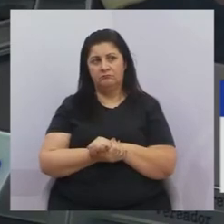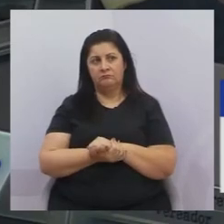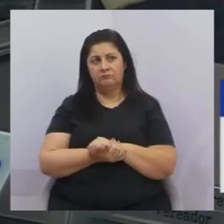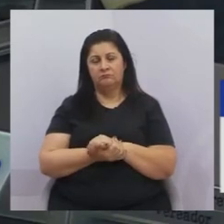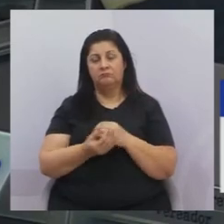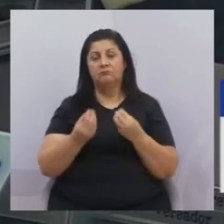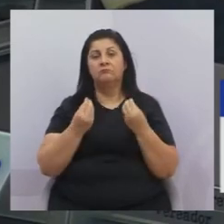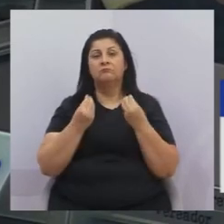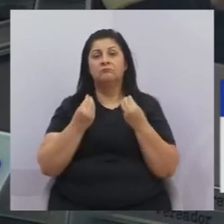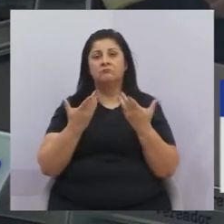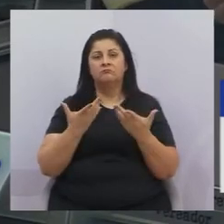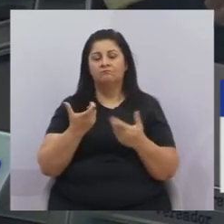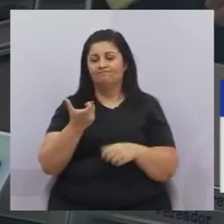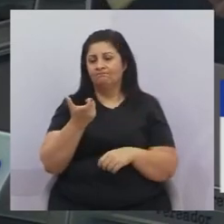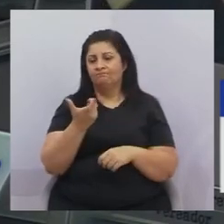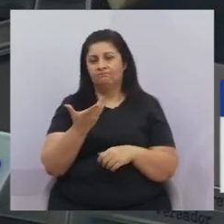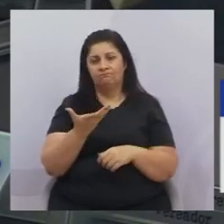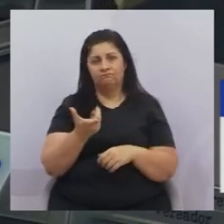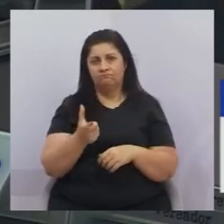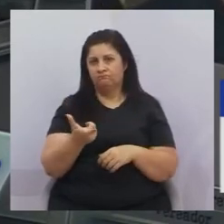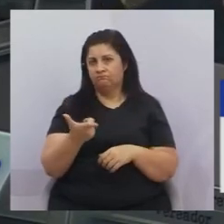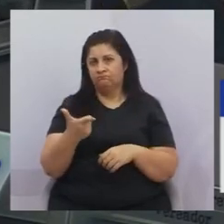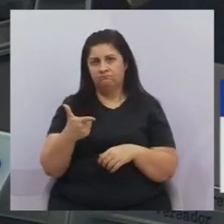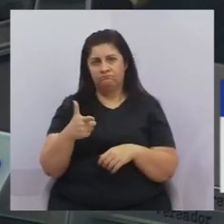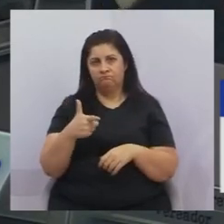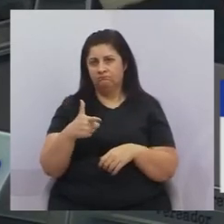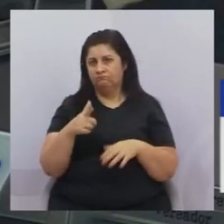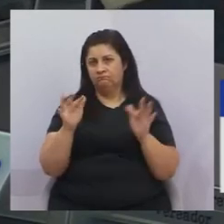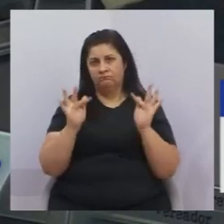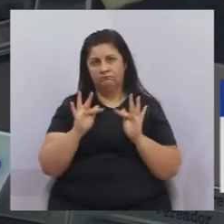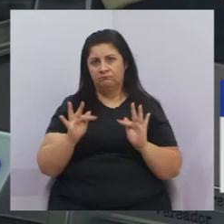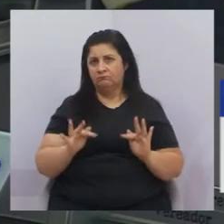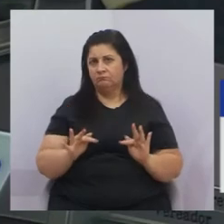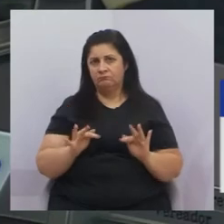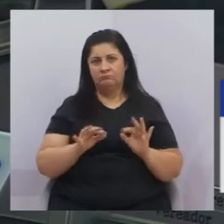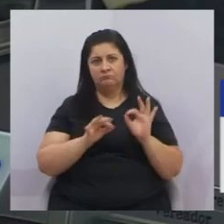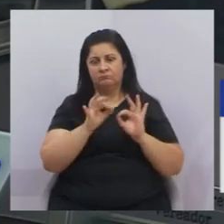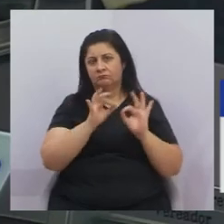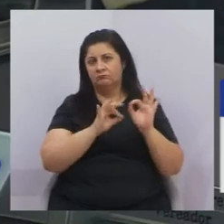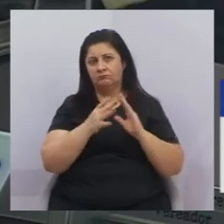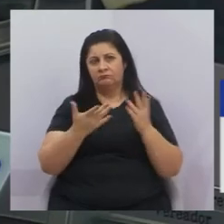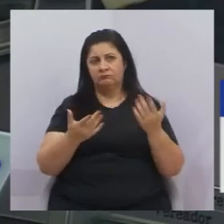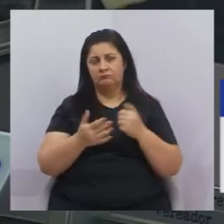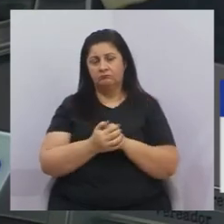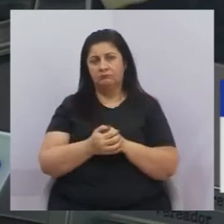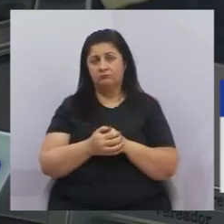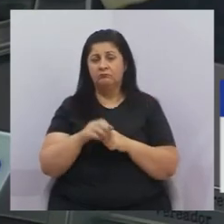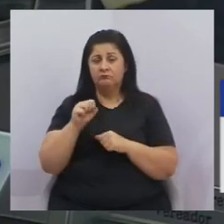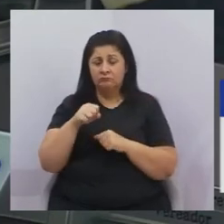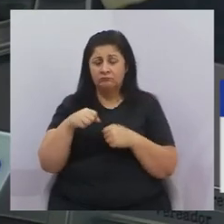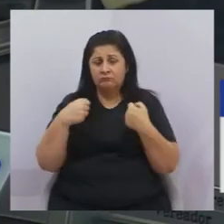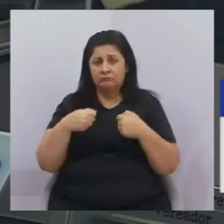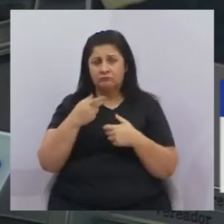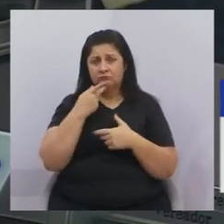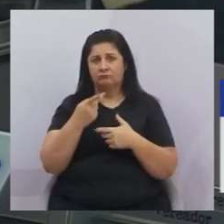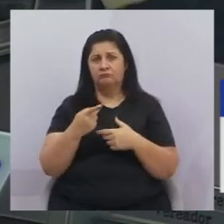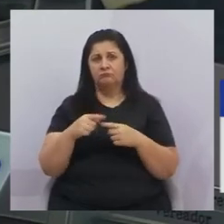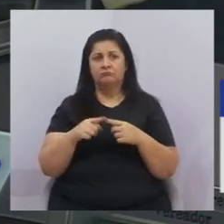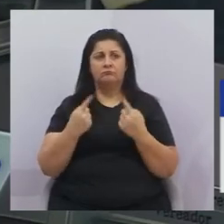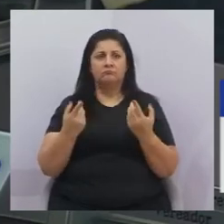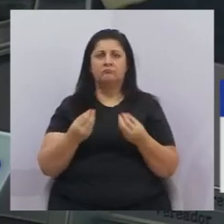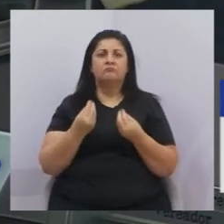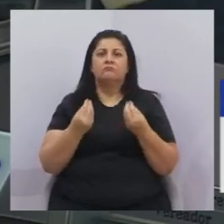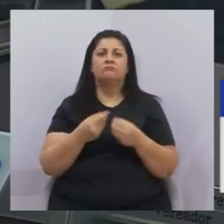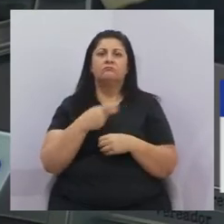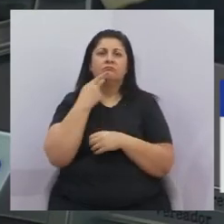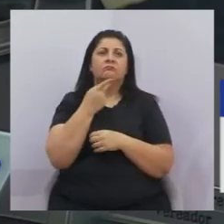tem como, a gente não se sente confortável com o formato em que está aqui. Mas é uma bandeira que tem que, sim, ser levantada. Mas não adianta com